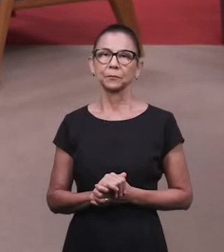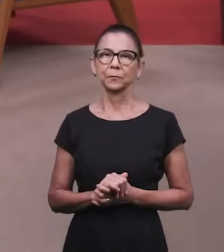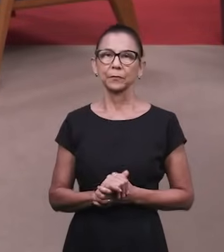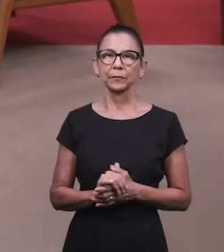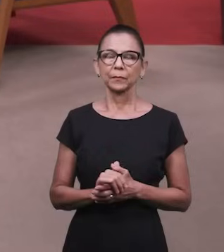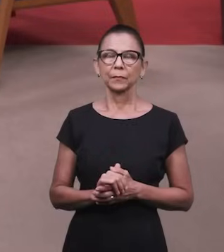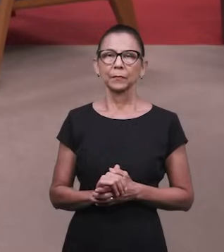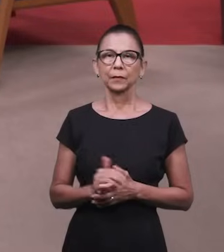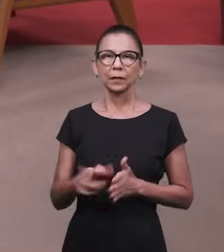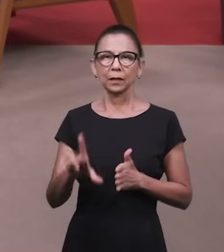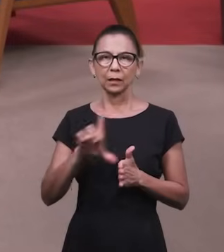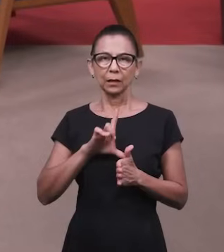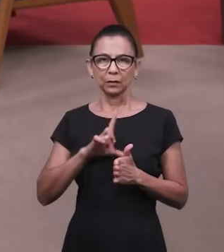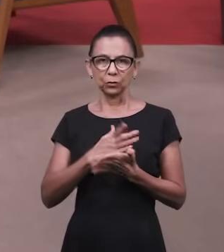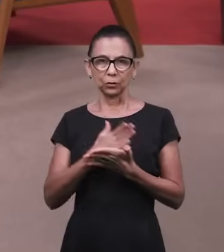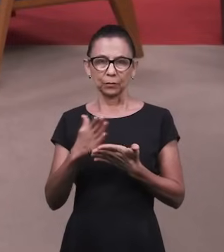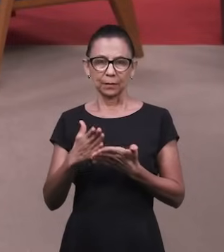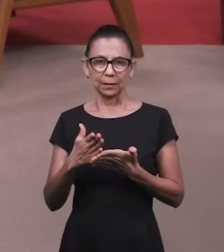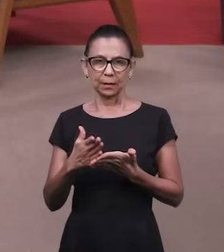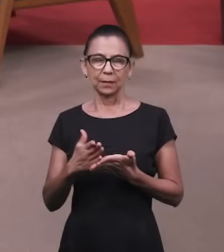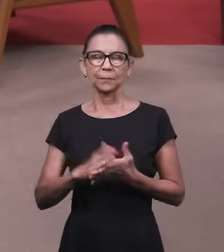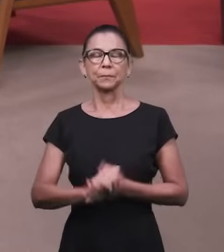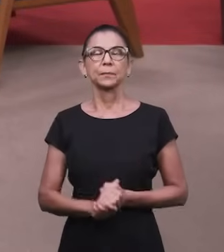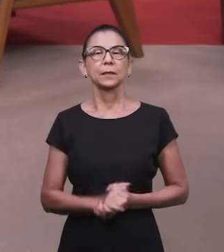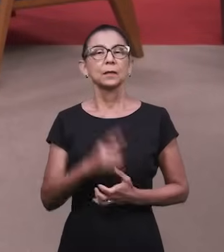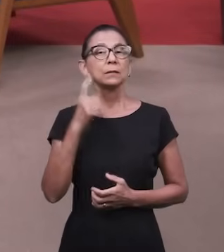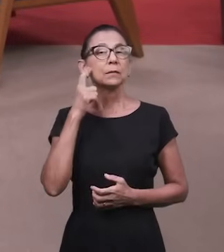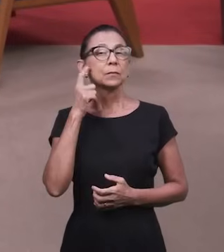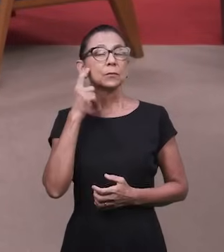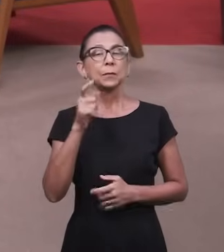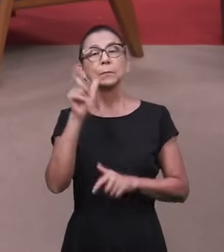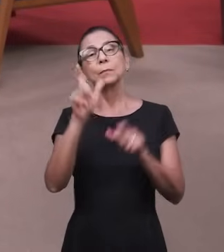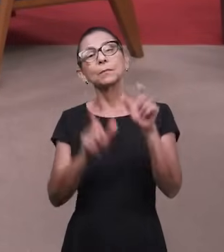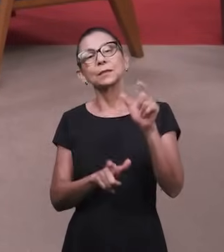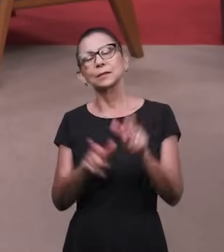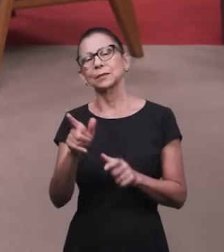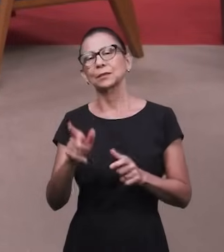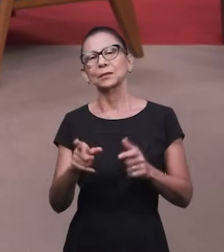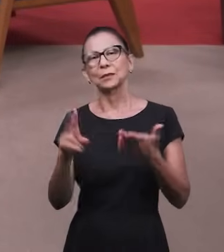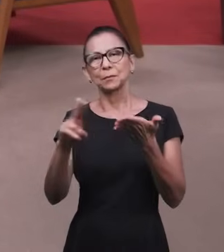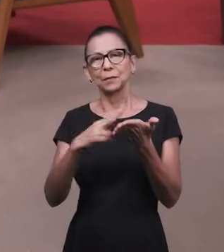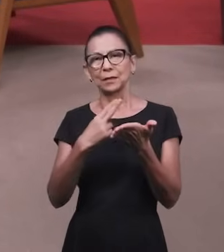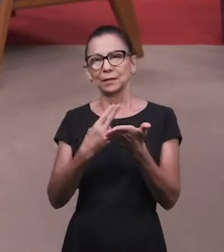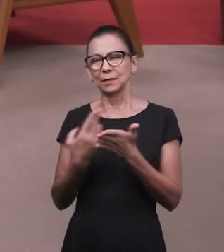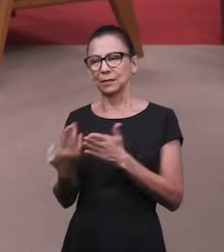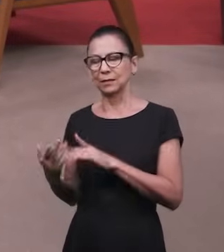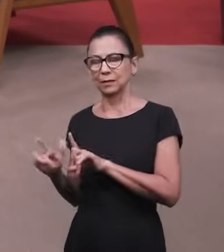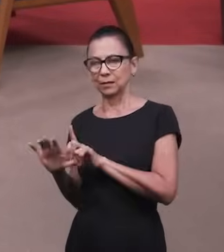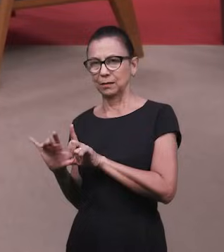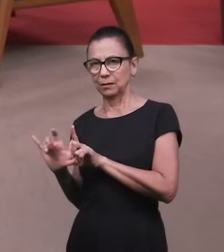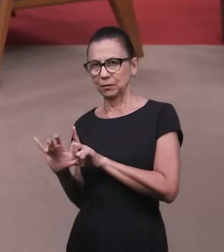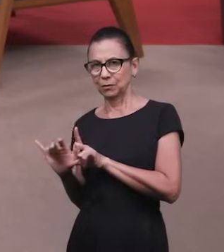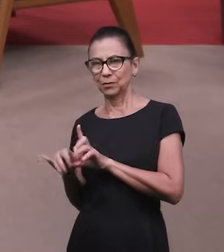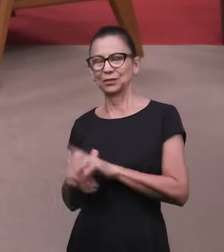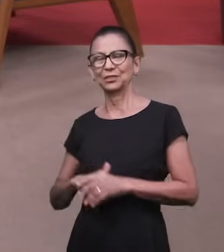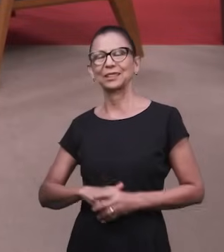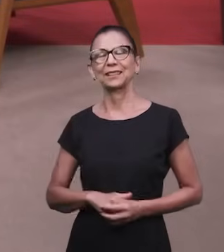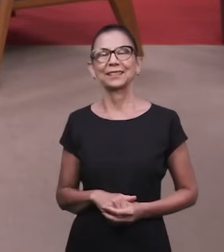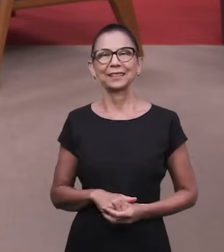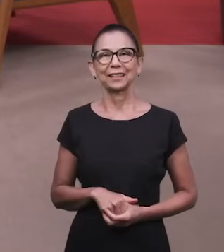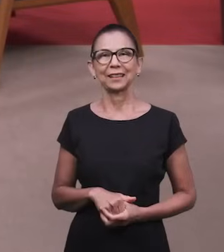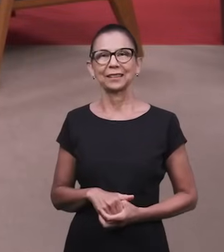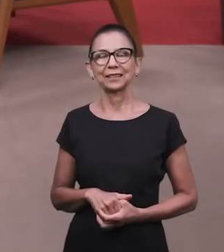aqui participações de irmãos que enviaram suas mensagens para nós nesse QR Code que você está vendo aí na